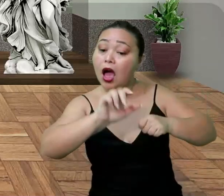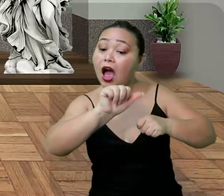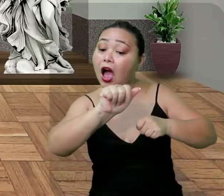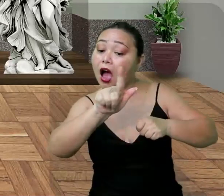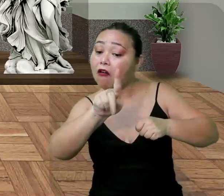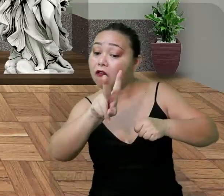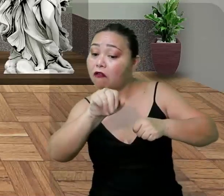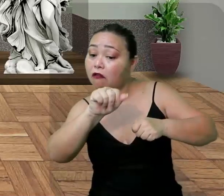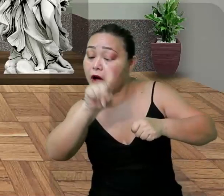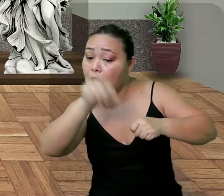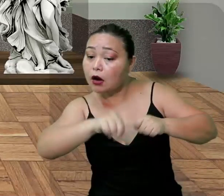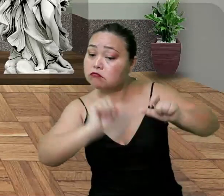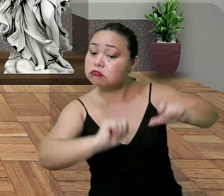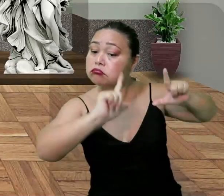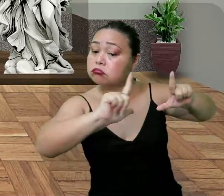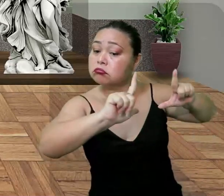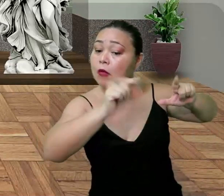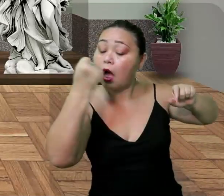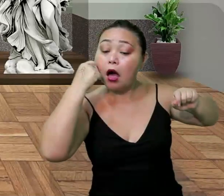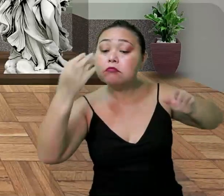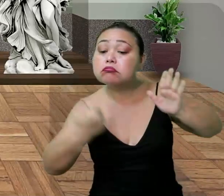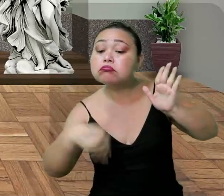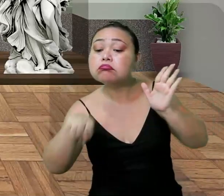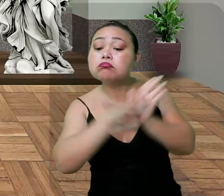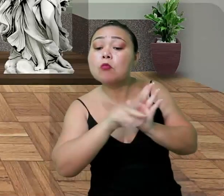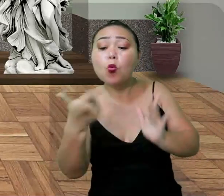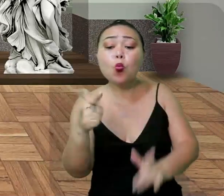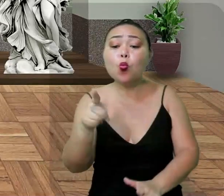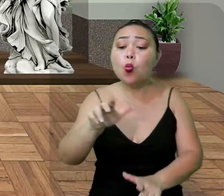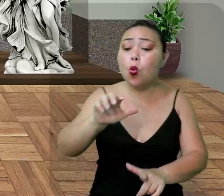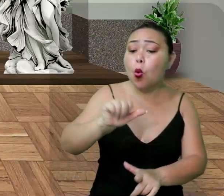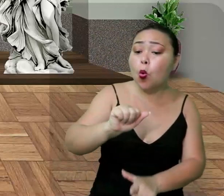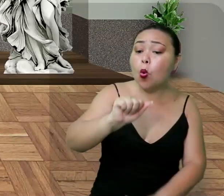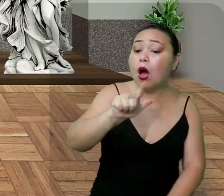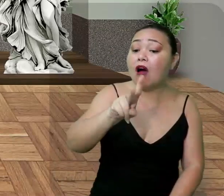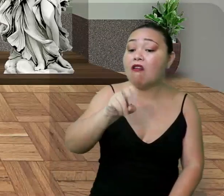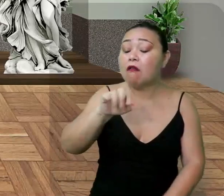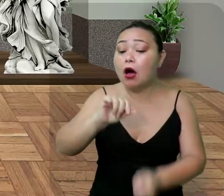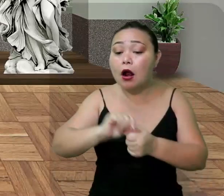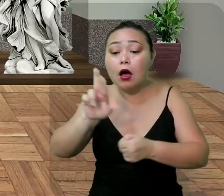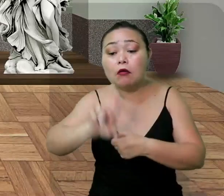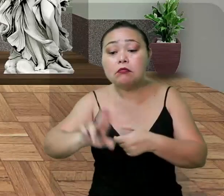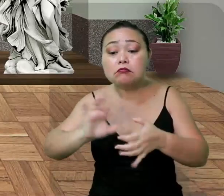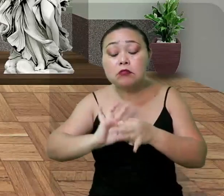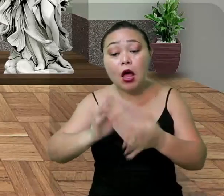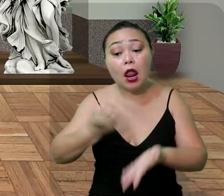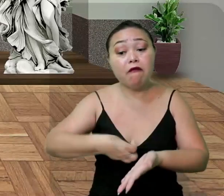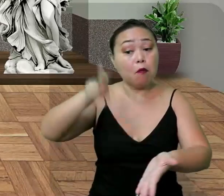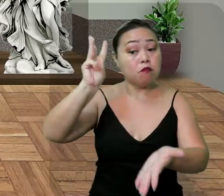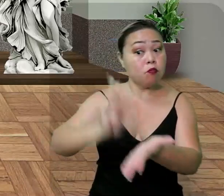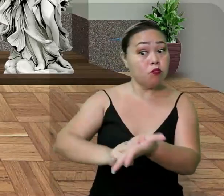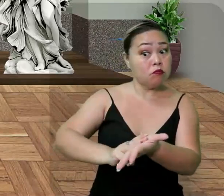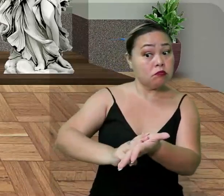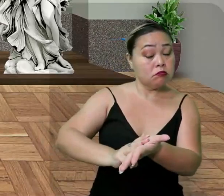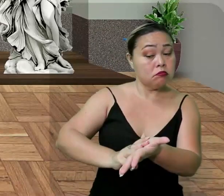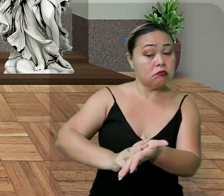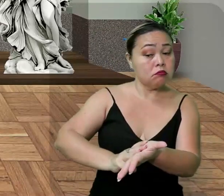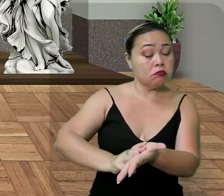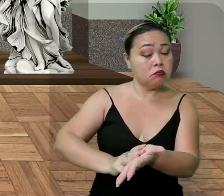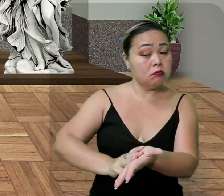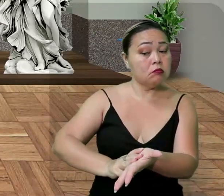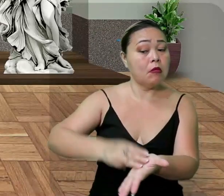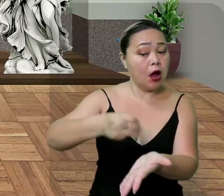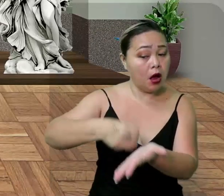alvará. E aí, se você chega no local, o cara não tem esse alvará de funcionamento, ele leva uma multa. Ou